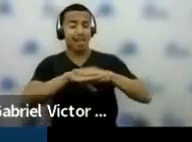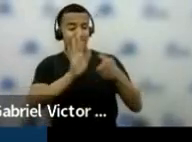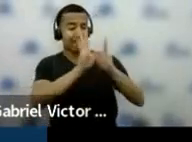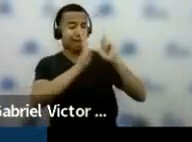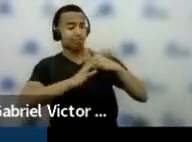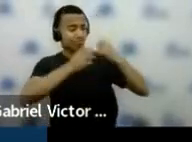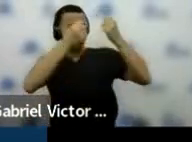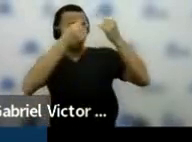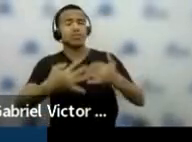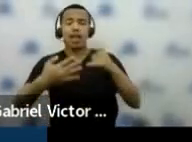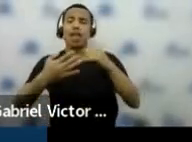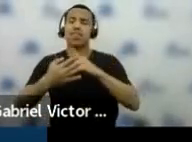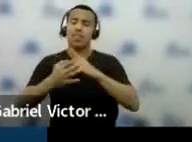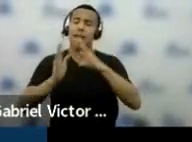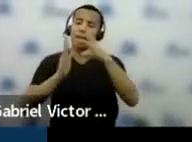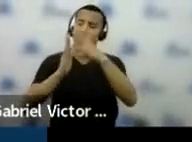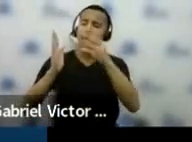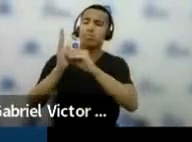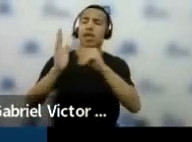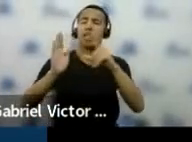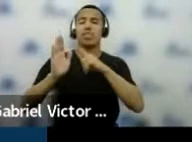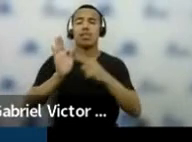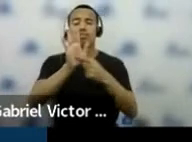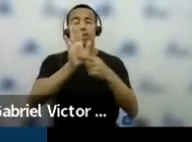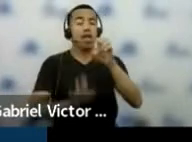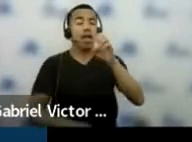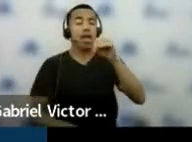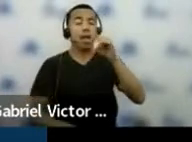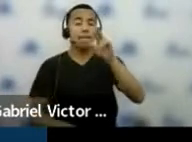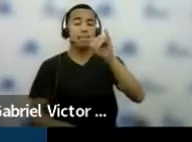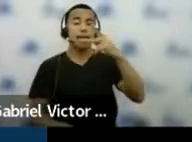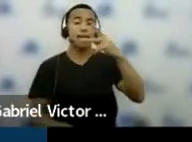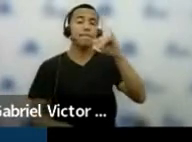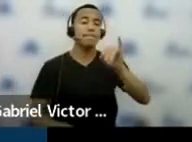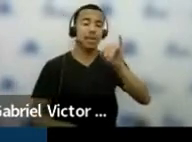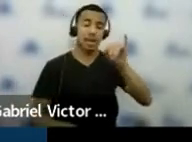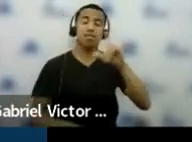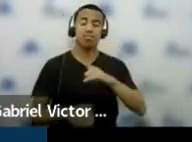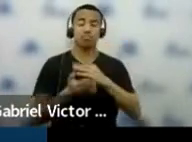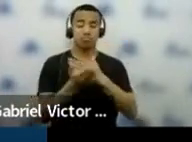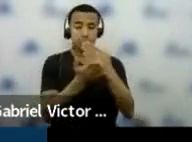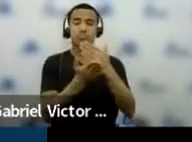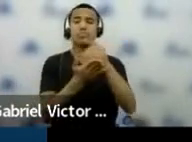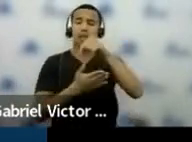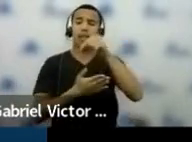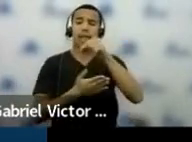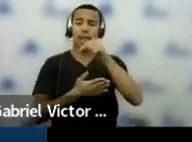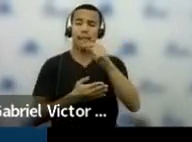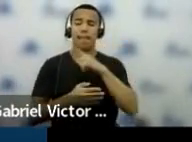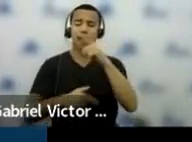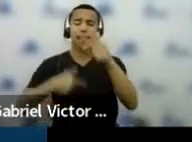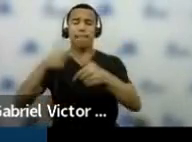anteriormente, o modelo por demanda, que foi o que a Embrapi iniciou sua operação. O Basic Funding ele trabalha com projetos que são